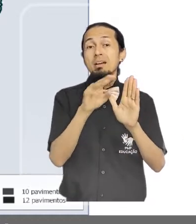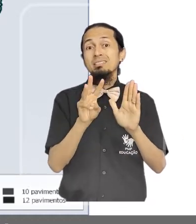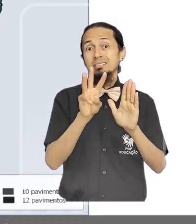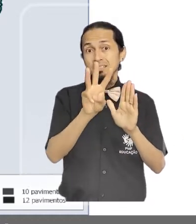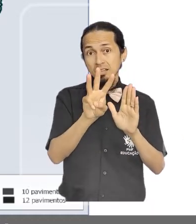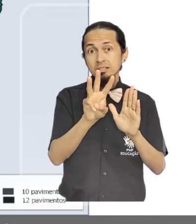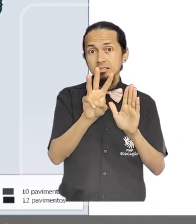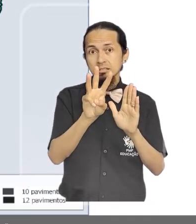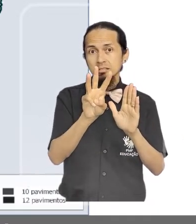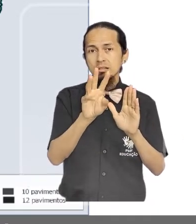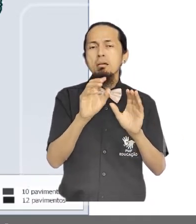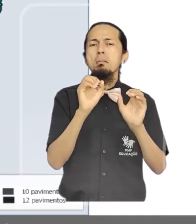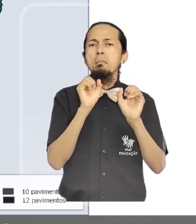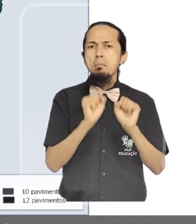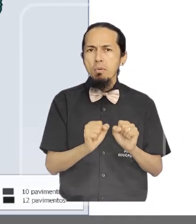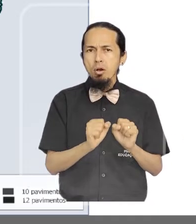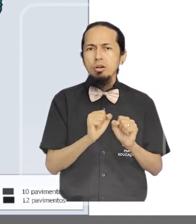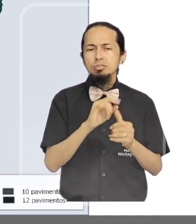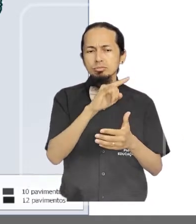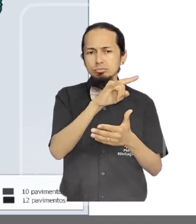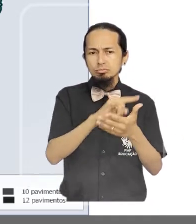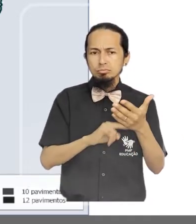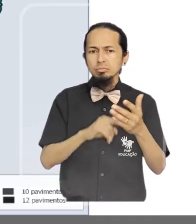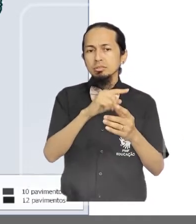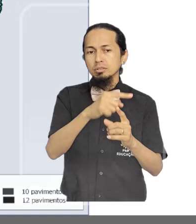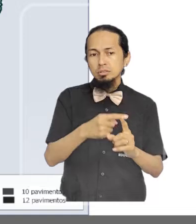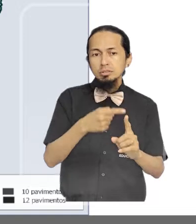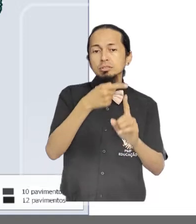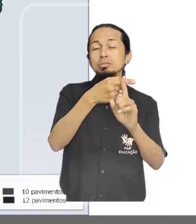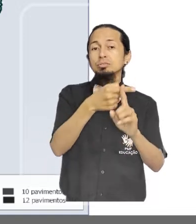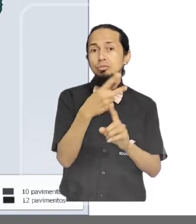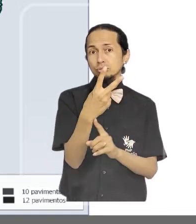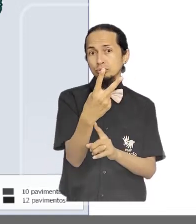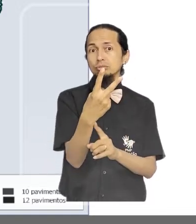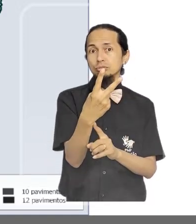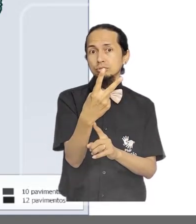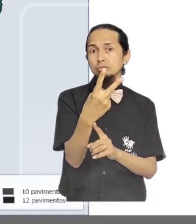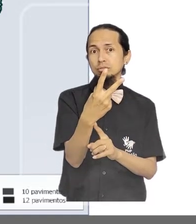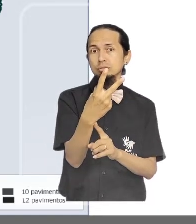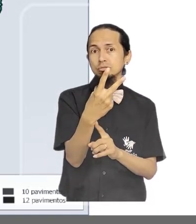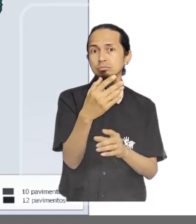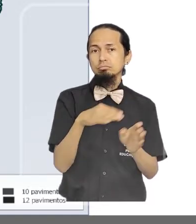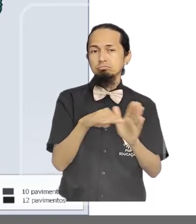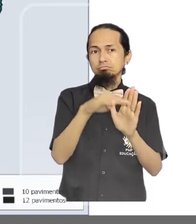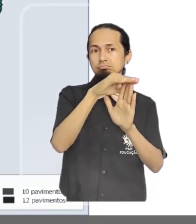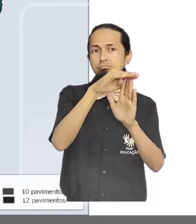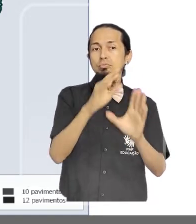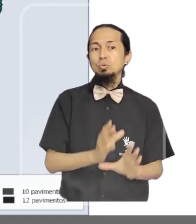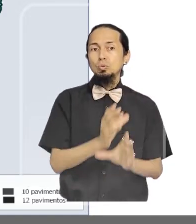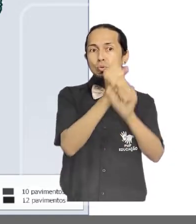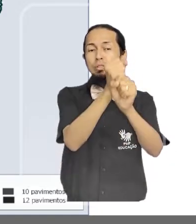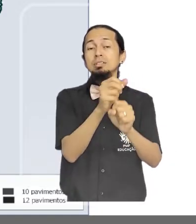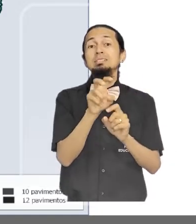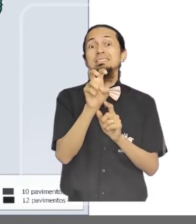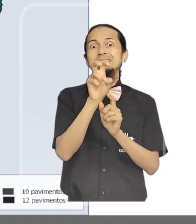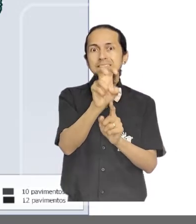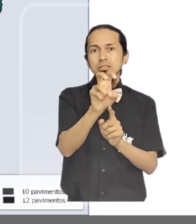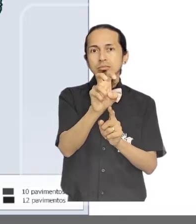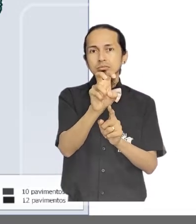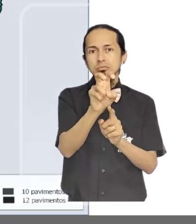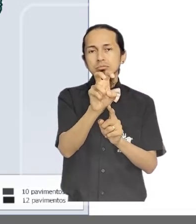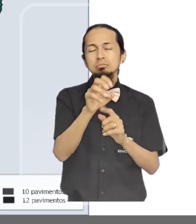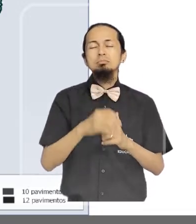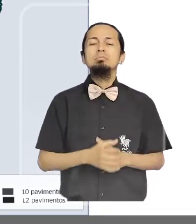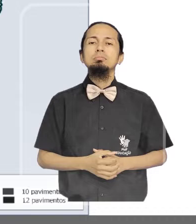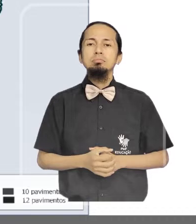de no máximo 3 pavimentos poderão receber até 2 pavimentos mediante outorga onerosa, totalizando a altura máxima de